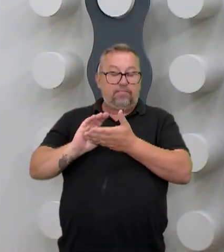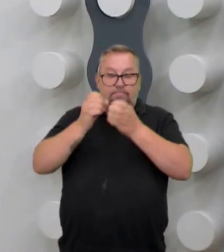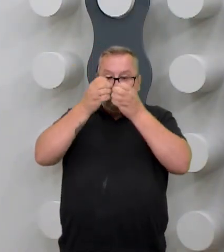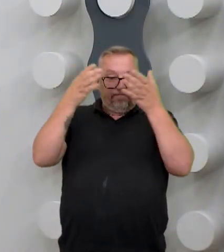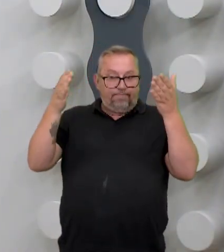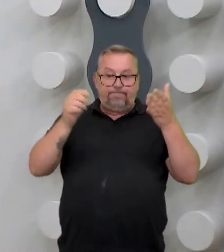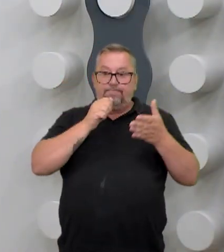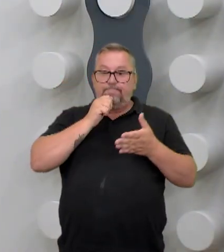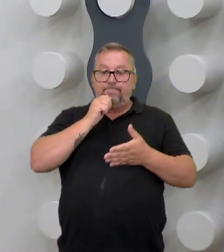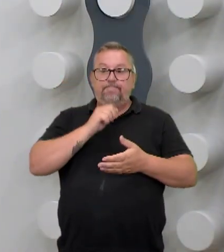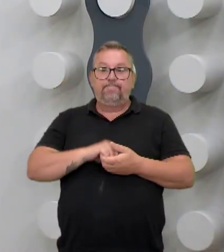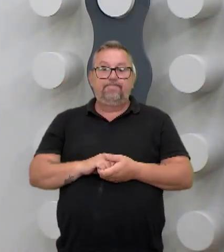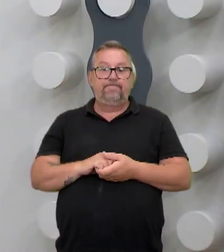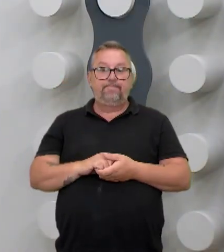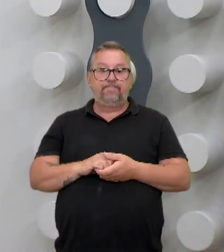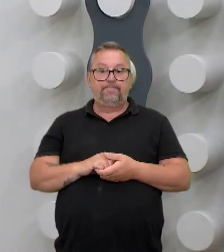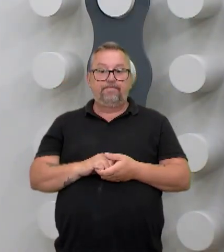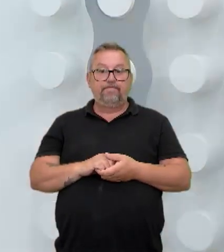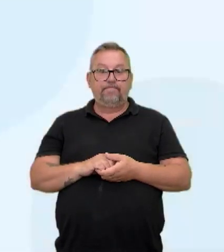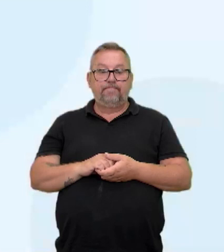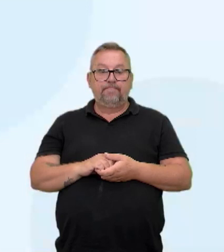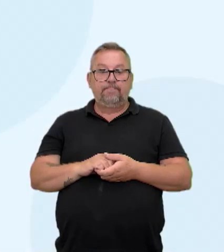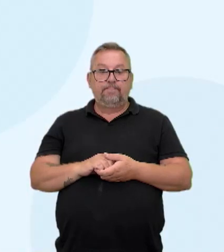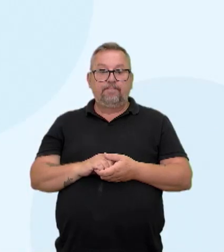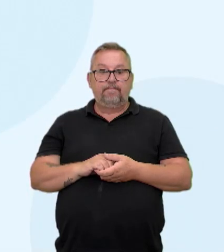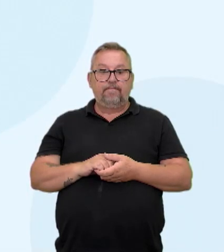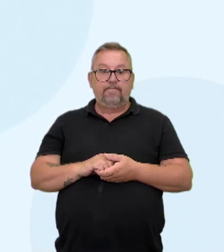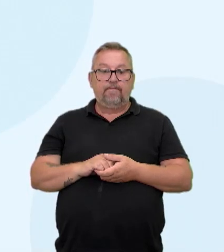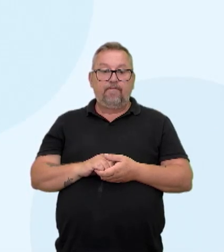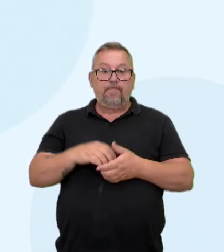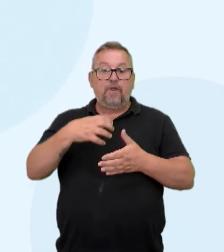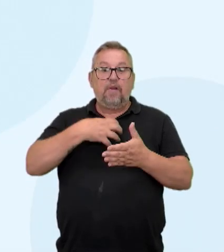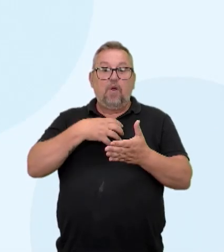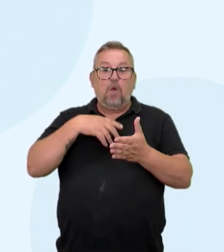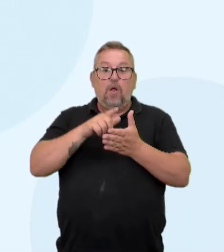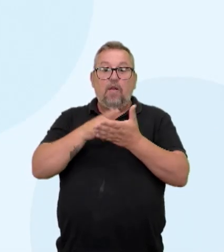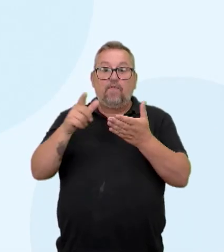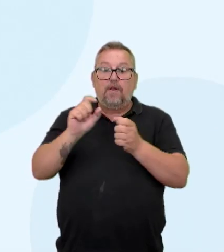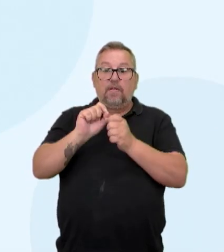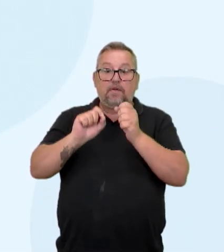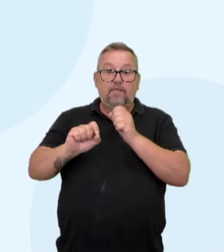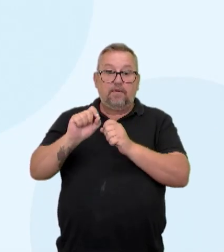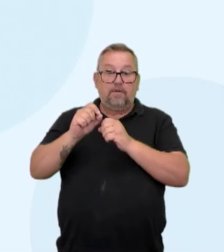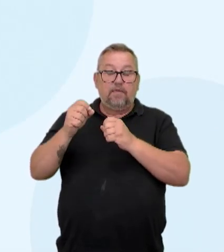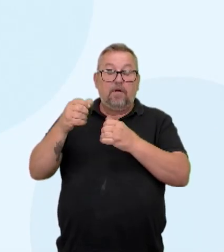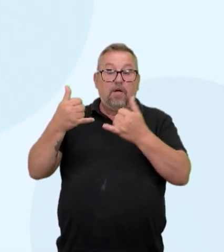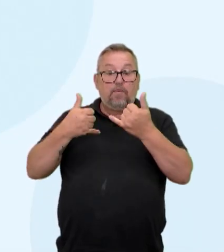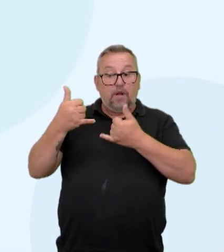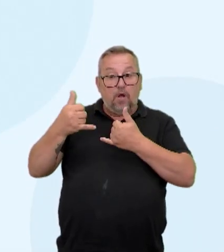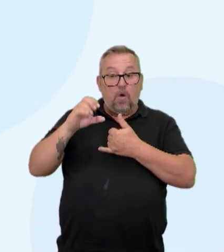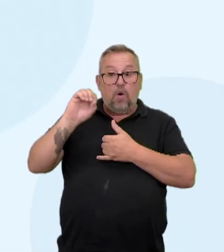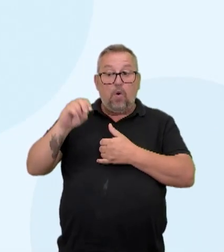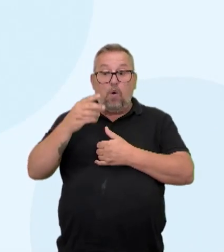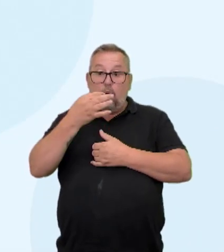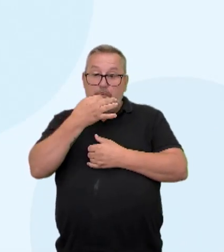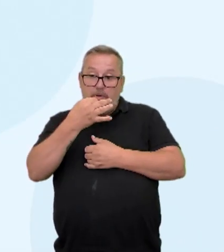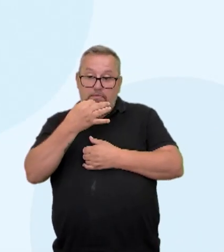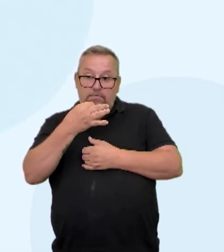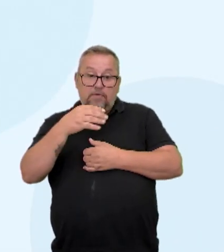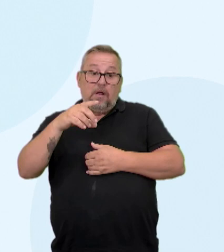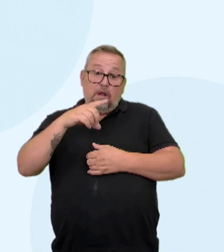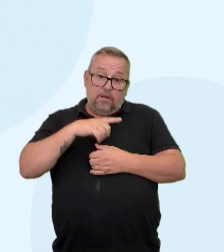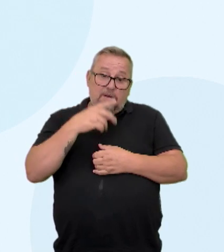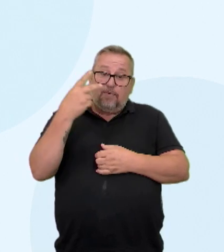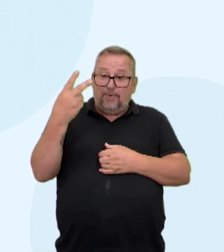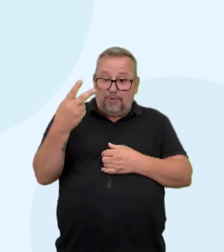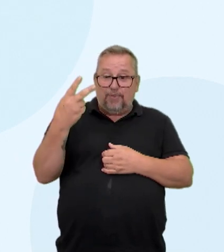tá? A 5ª pergunta, que tipo de jornalismo eles fazem? É informativo ou de opinião? Aí tem os dois, né? Porque ao